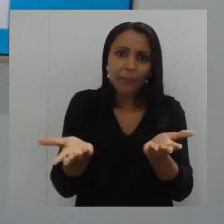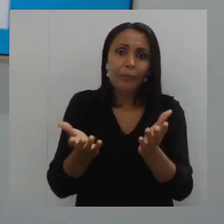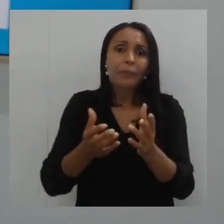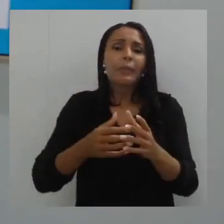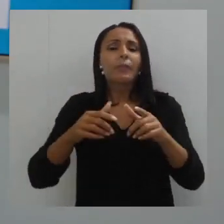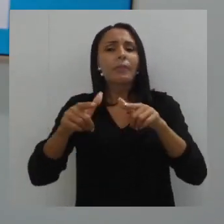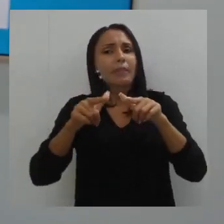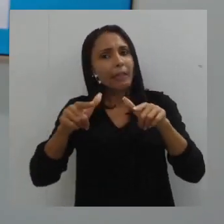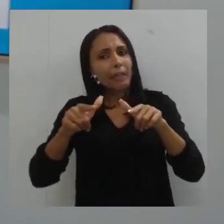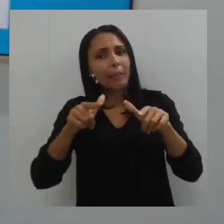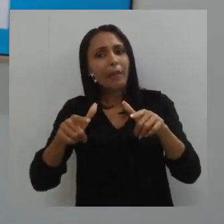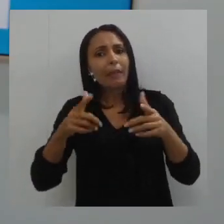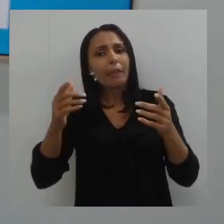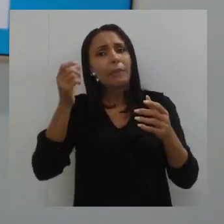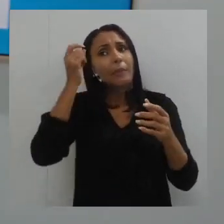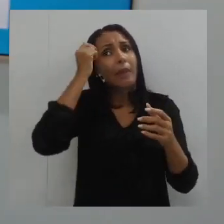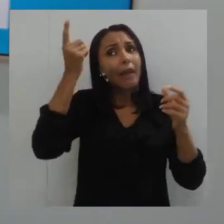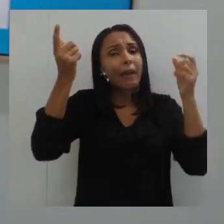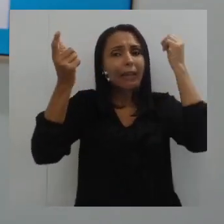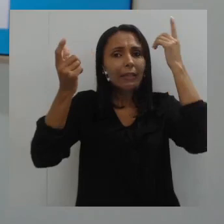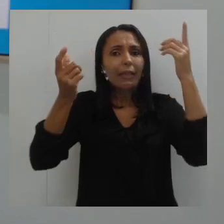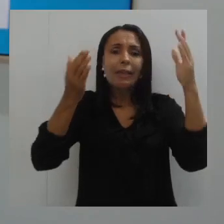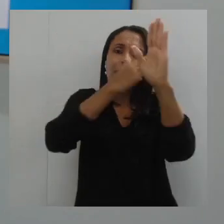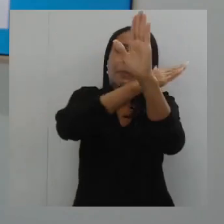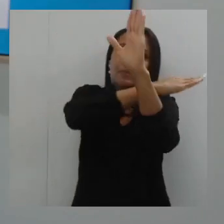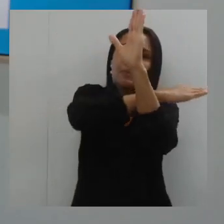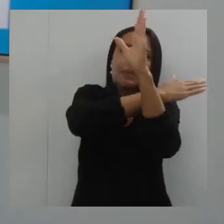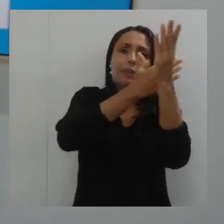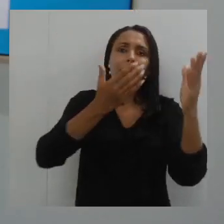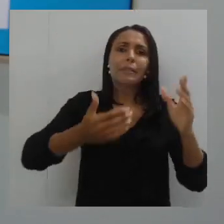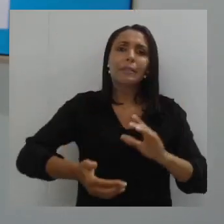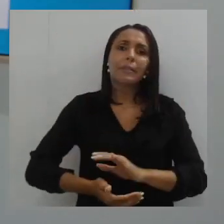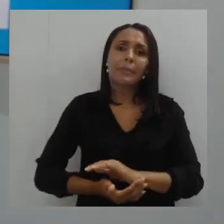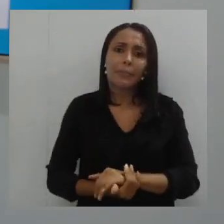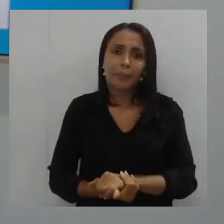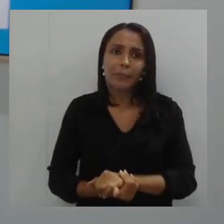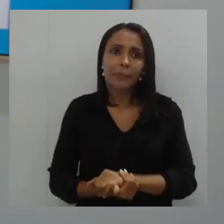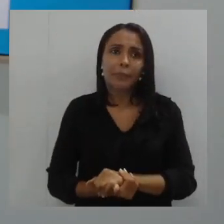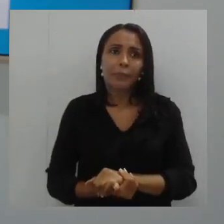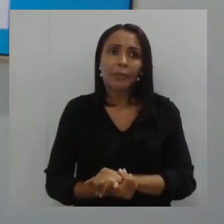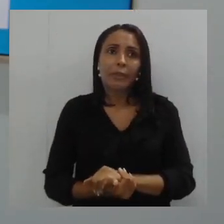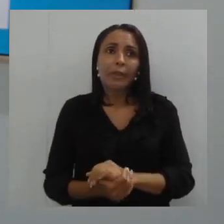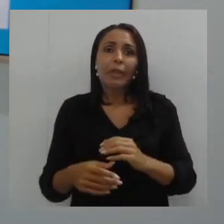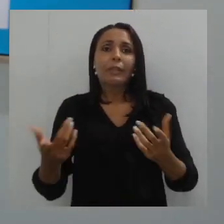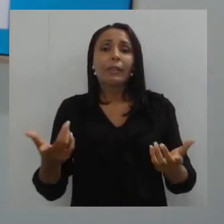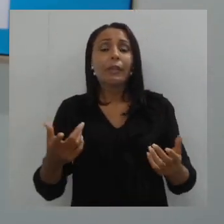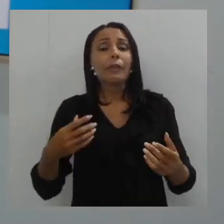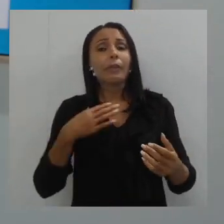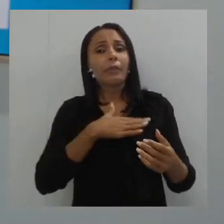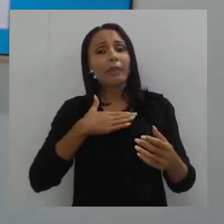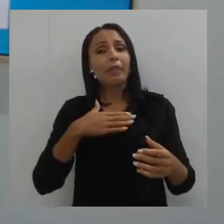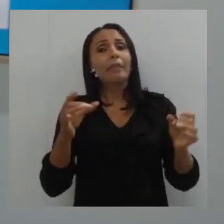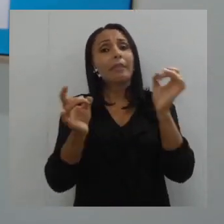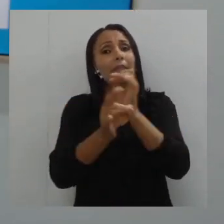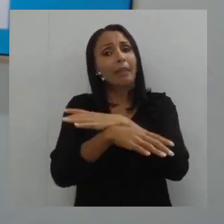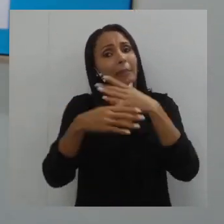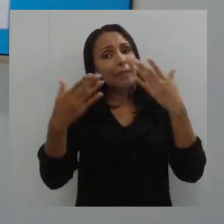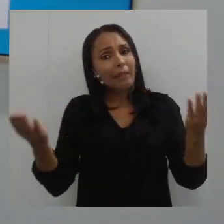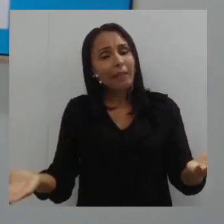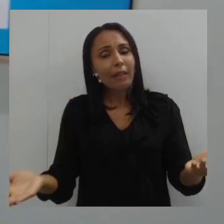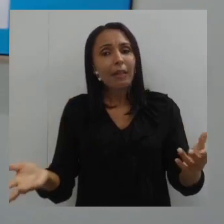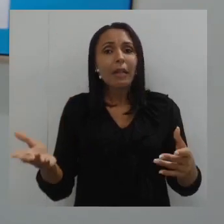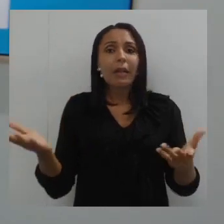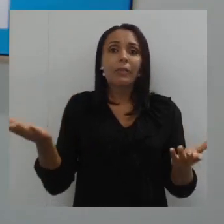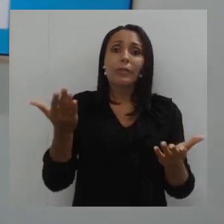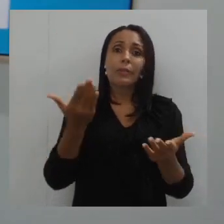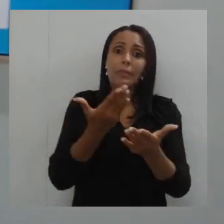trabalhando basicamente com a ideia de plano cartesiano. Então, eu gostaria de encerrar hoje esse